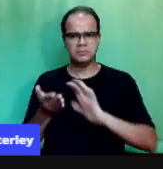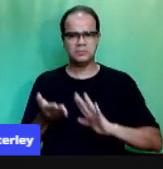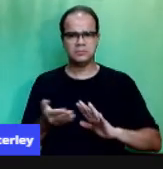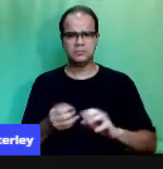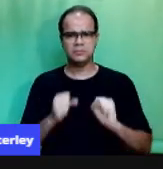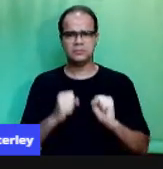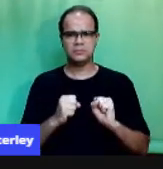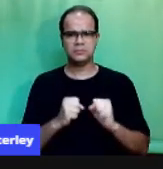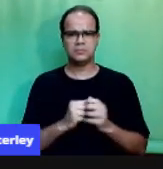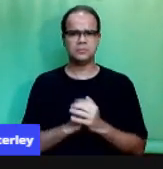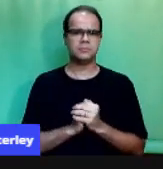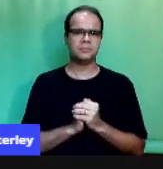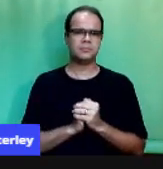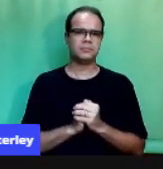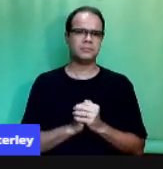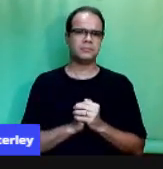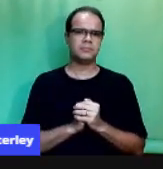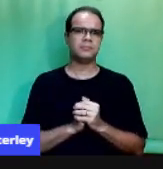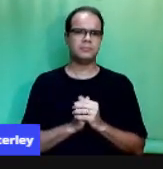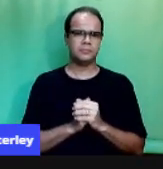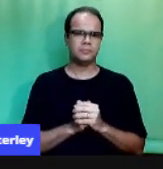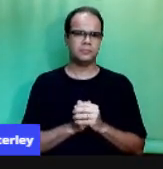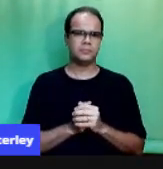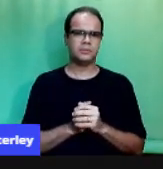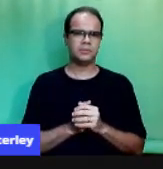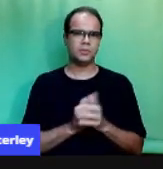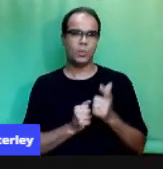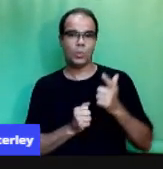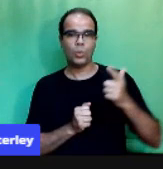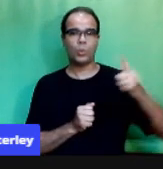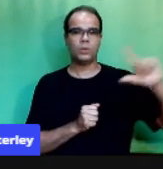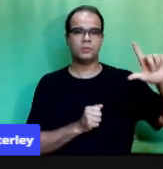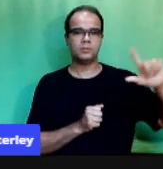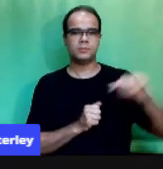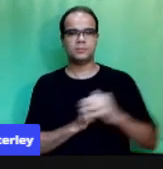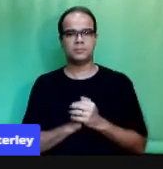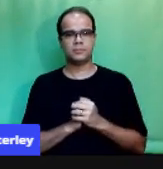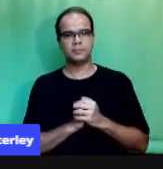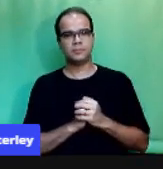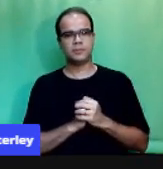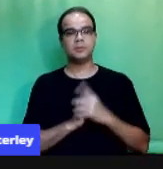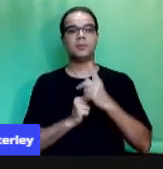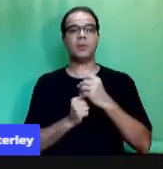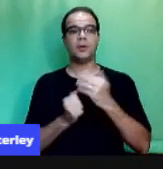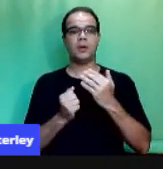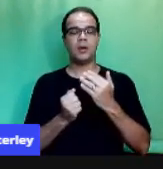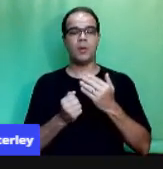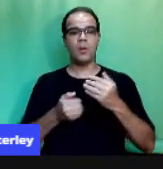A próxima é atividade com teste.